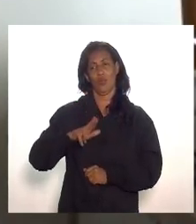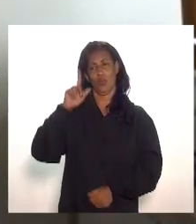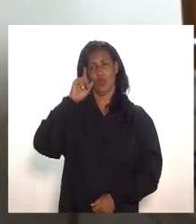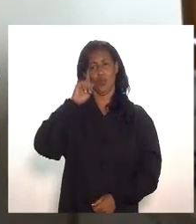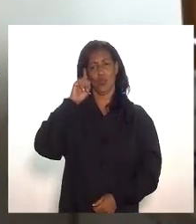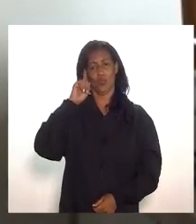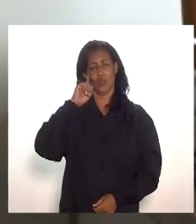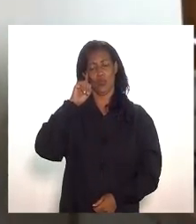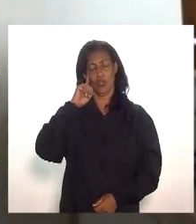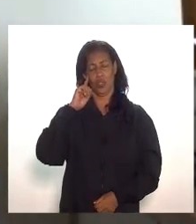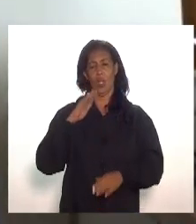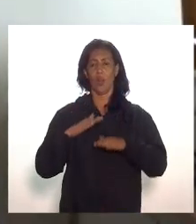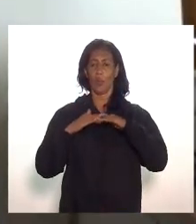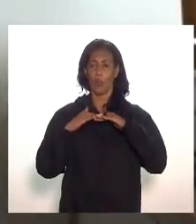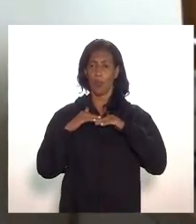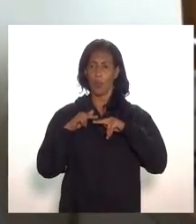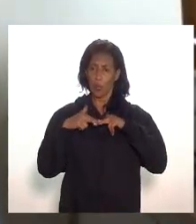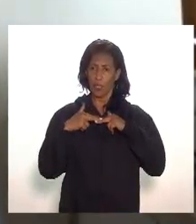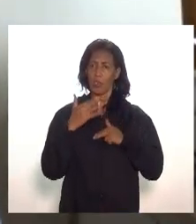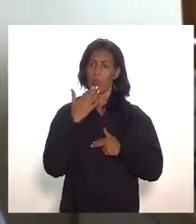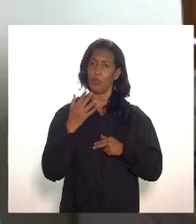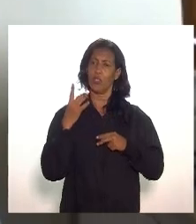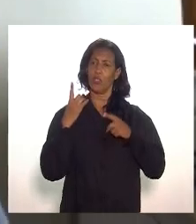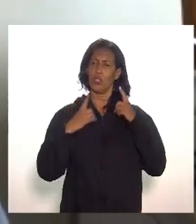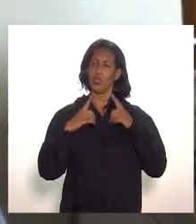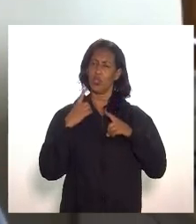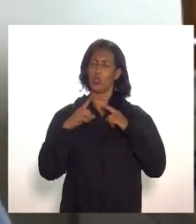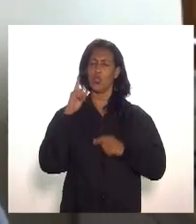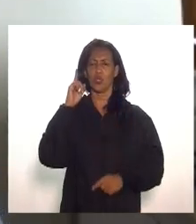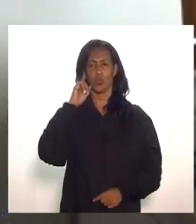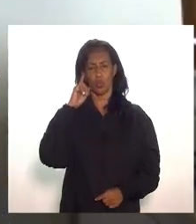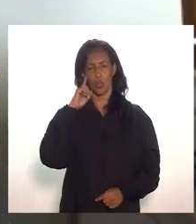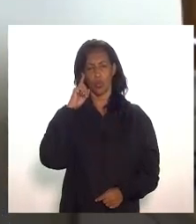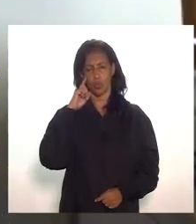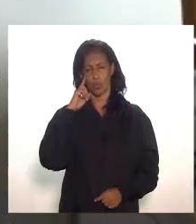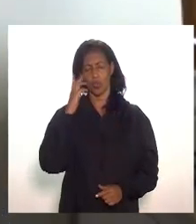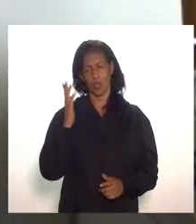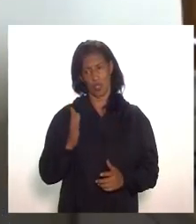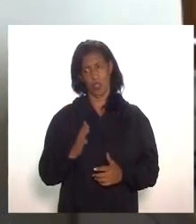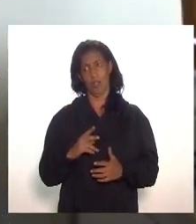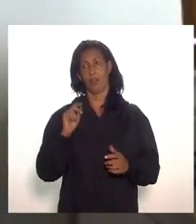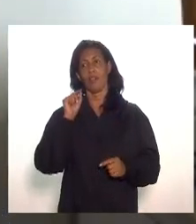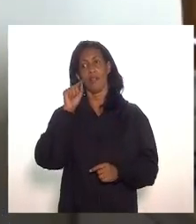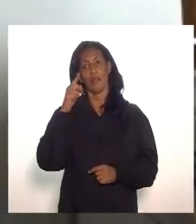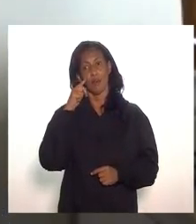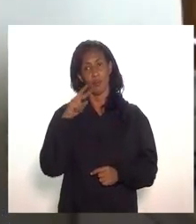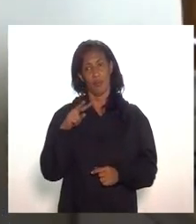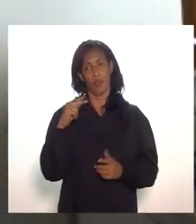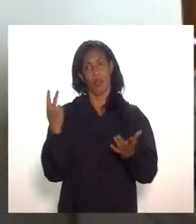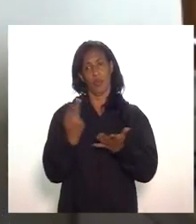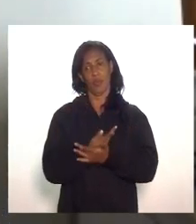pedi para discutir a matéria. Mas vamos avançar. Recebeu emenda, saiu de pauta, vamos ver o que acontece daqui para frente.